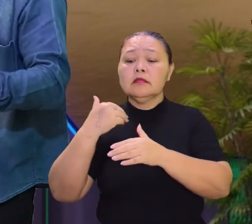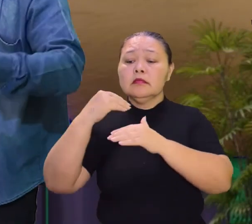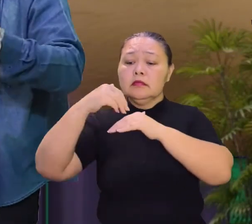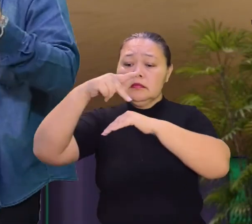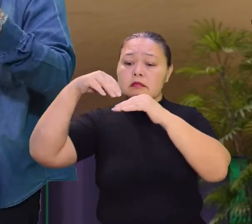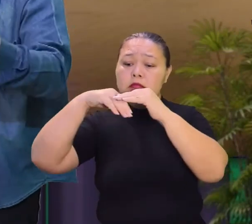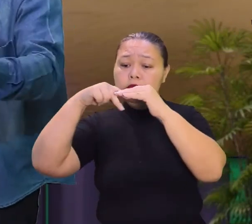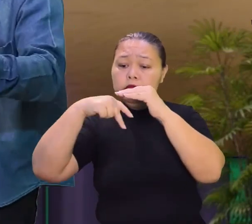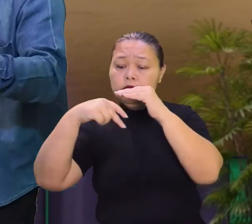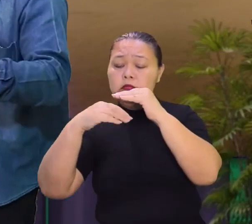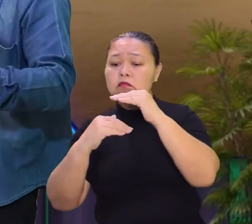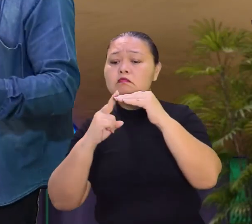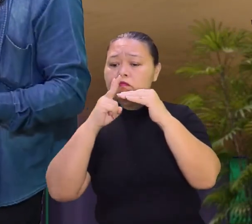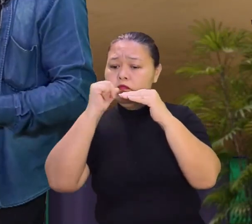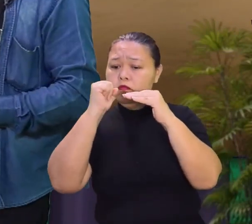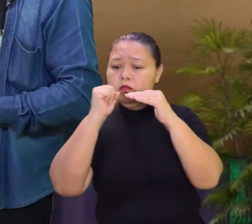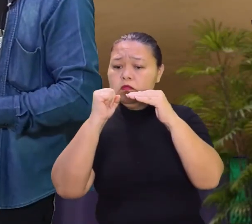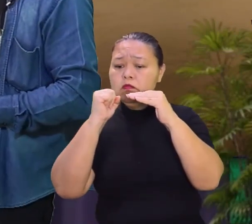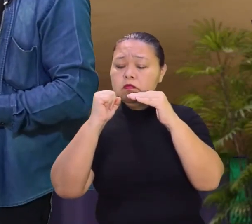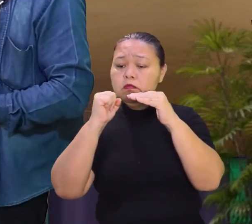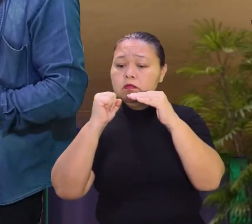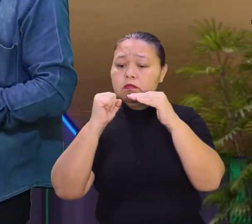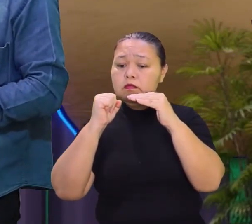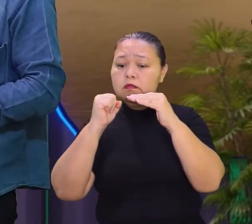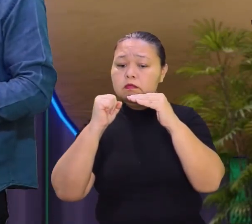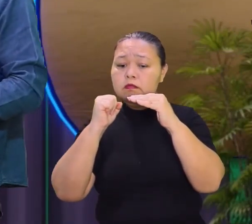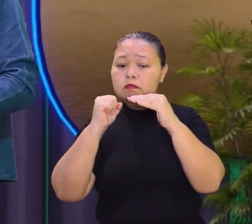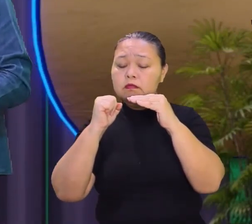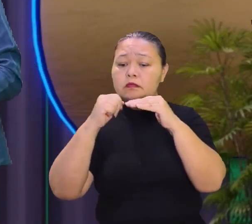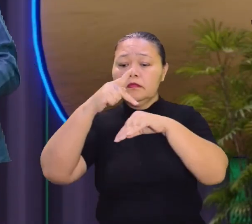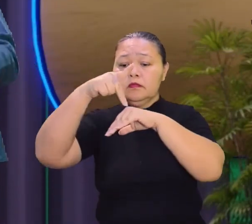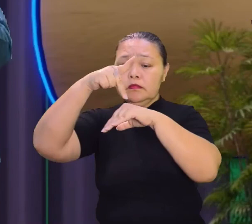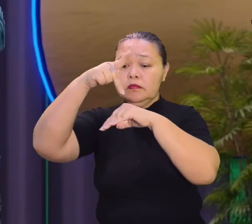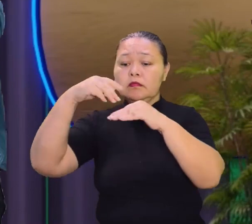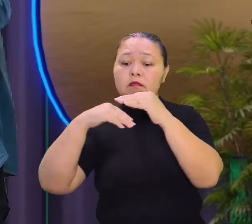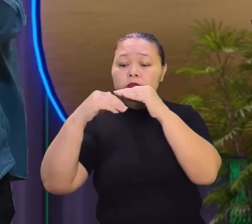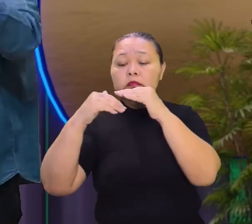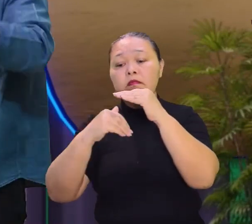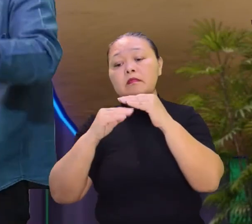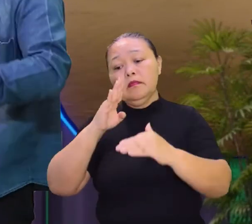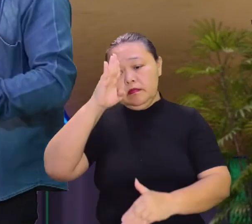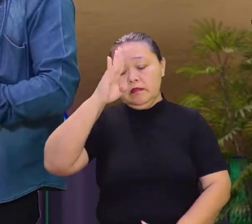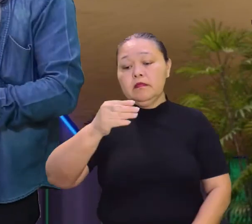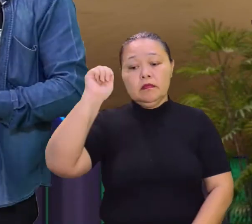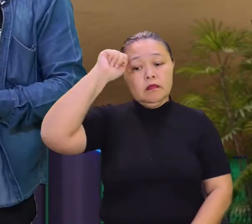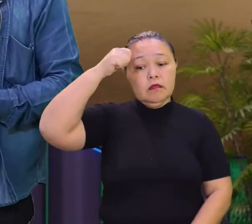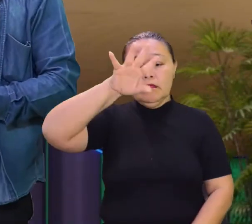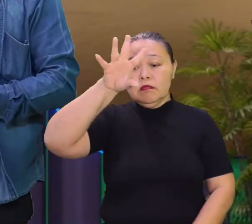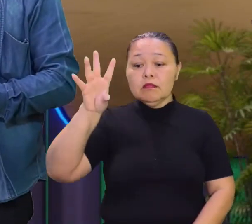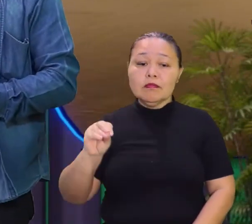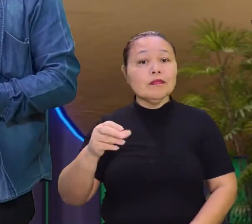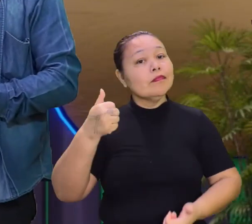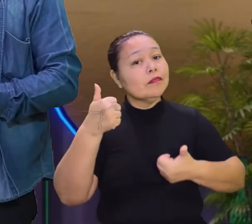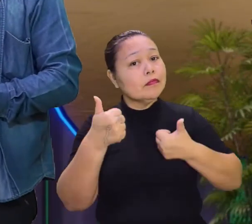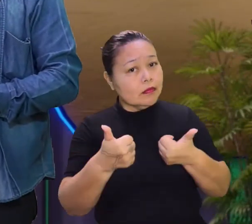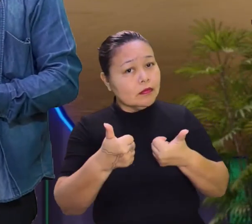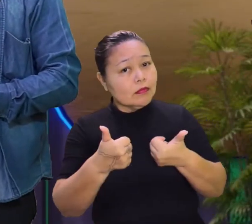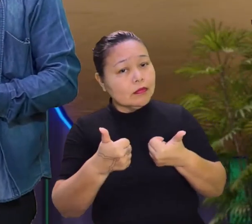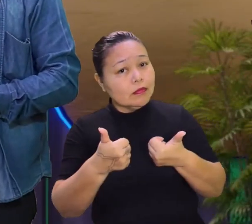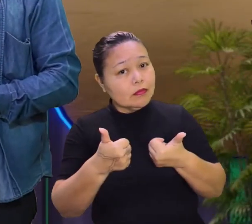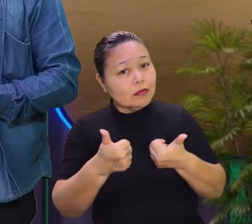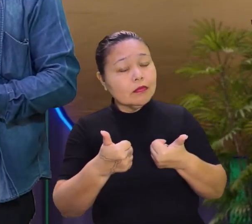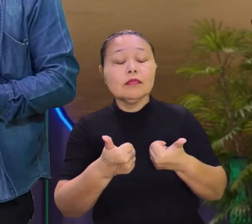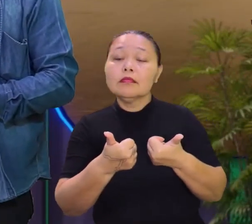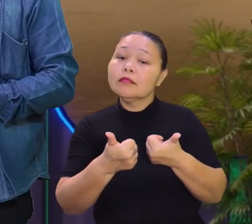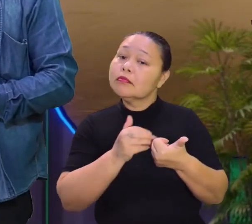subdesenvolvimento tão intenso nesses países subdesenvolvidos, principalmente a África. Muito bem. Beleza? Então,